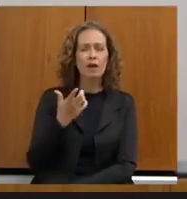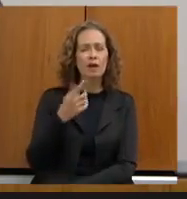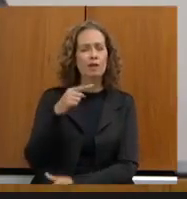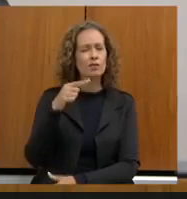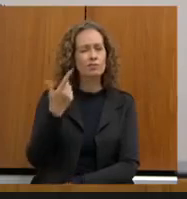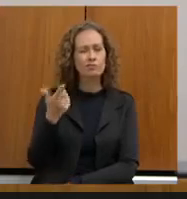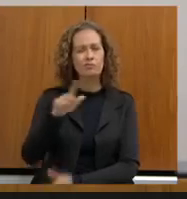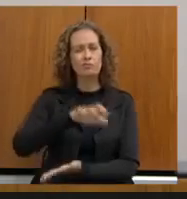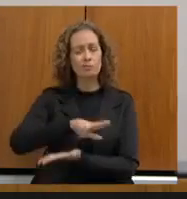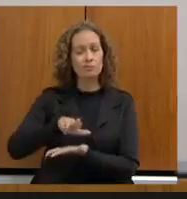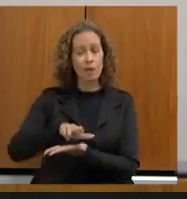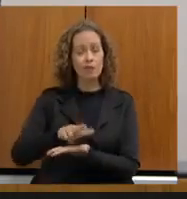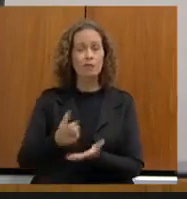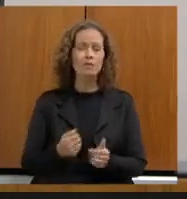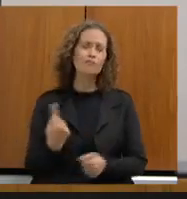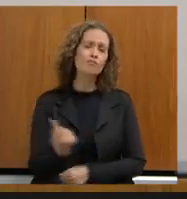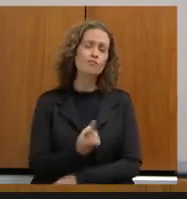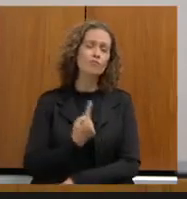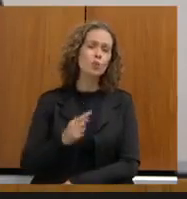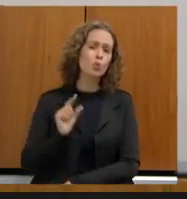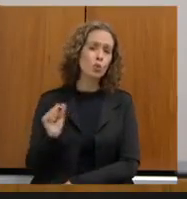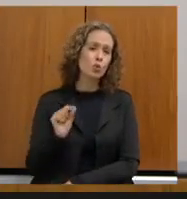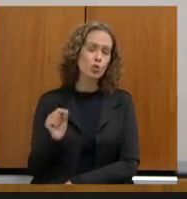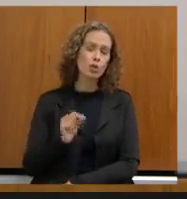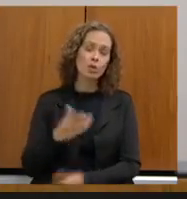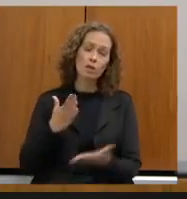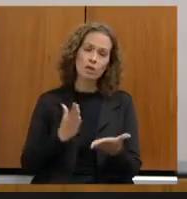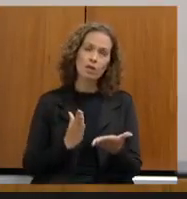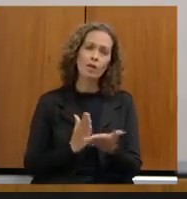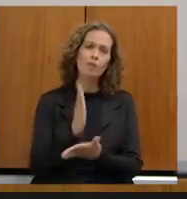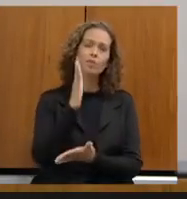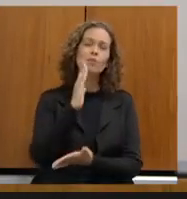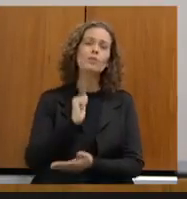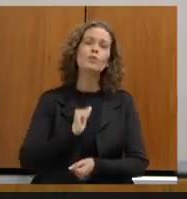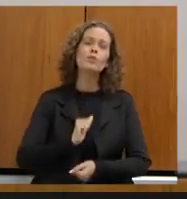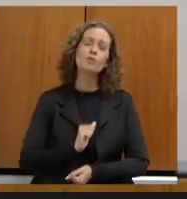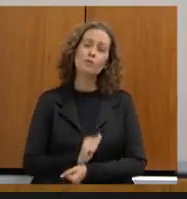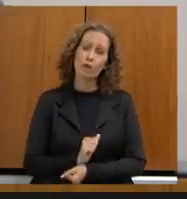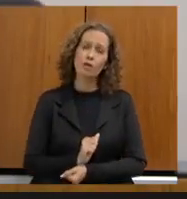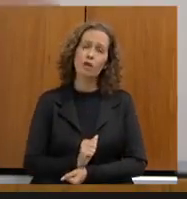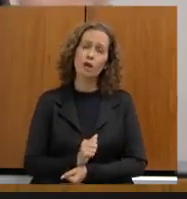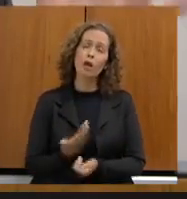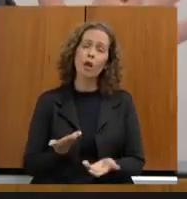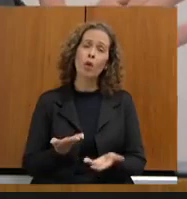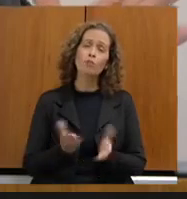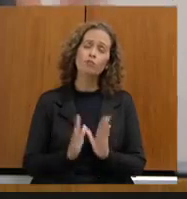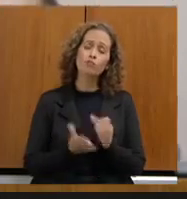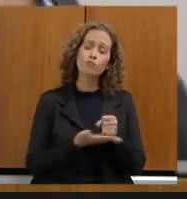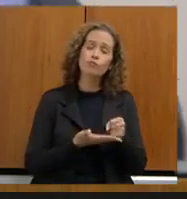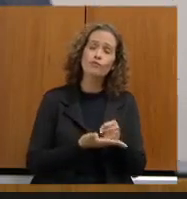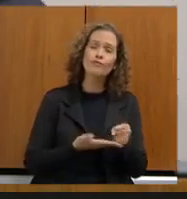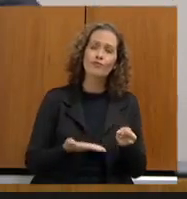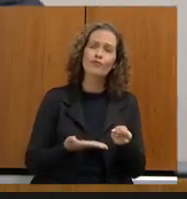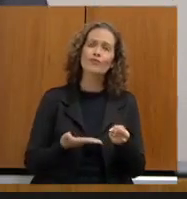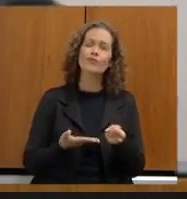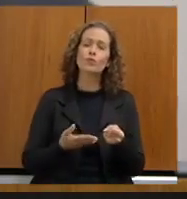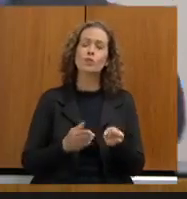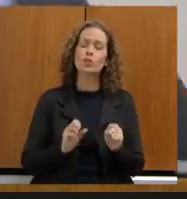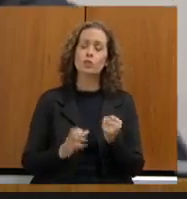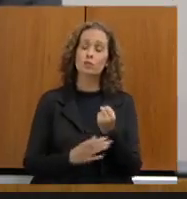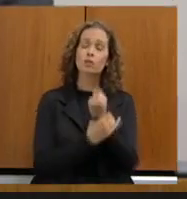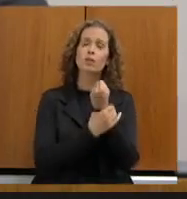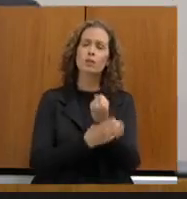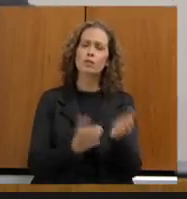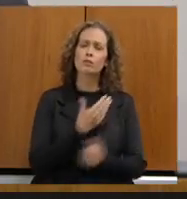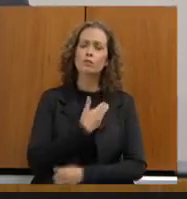viola é que nós viéssemos a provar o fundo Estadual de segurança pública em tempo recorde para que a secretaria